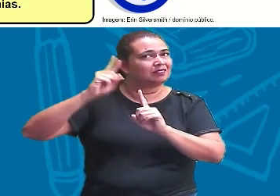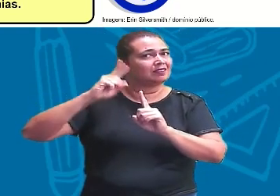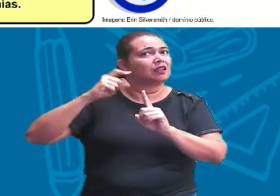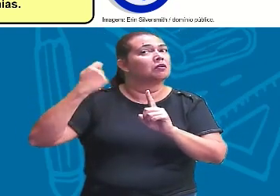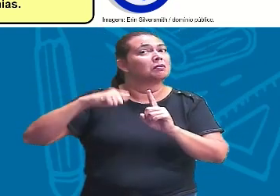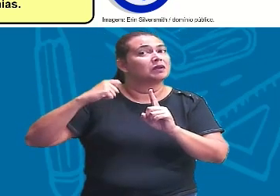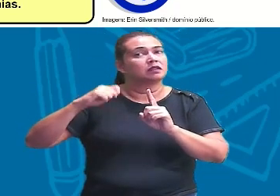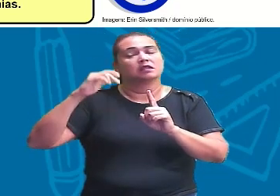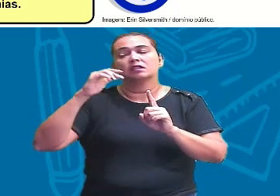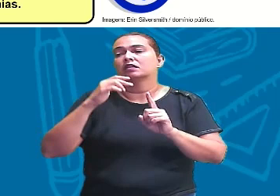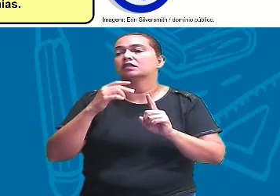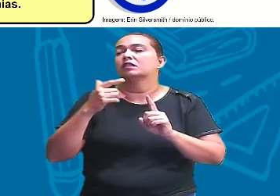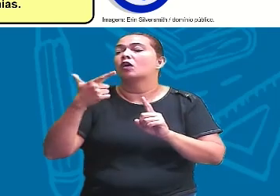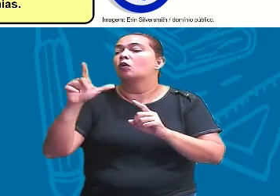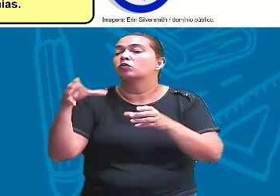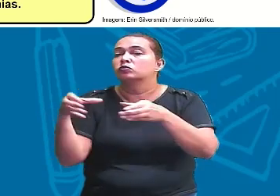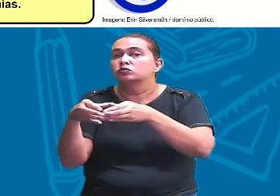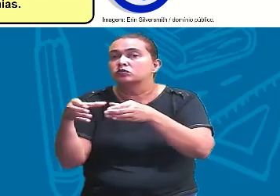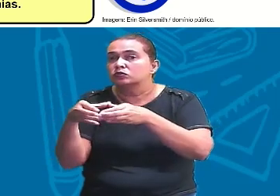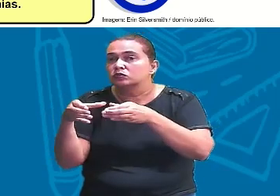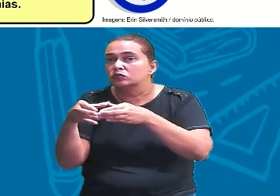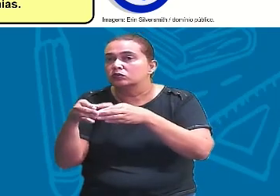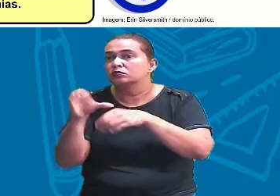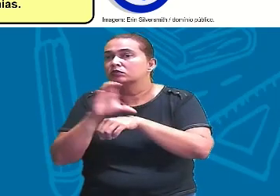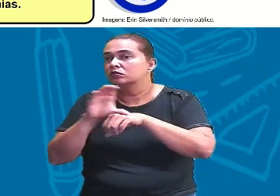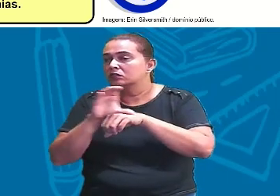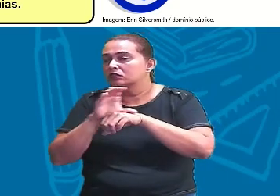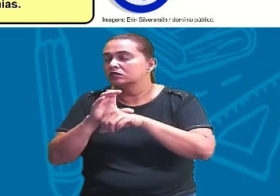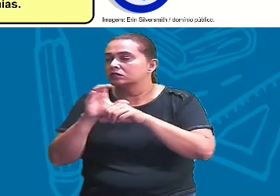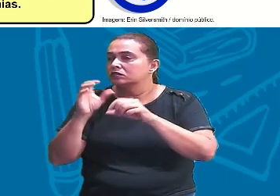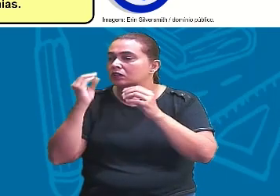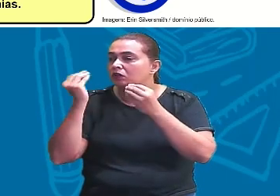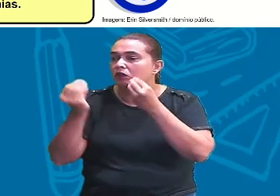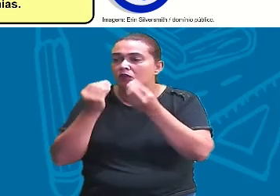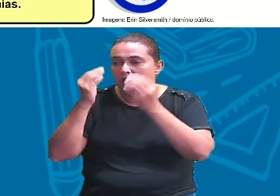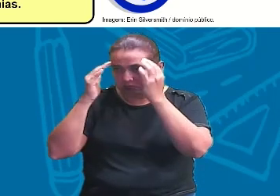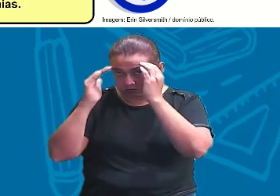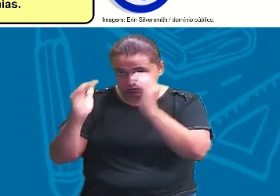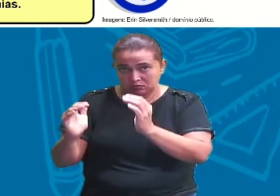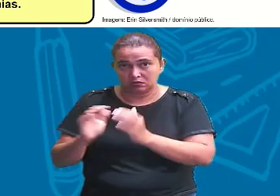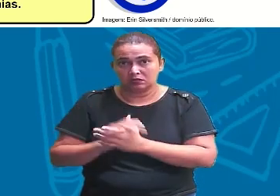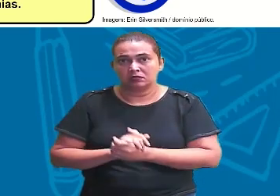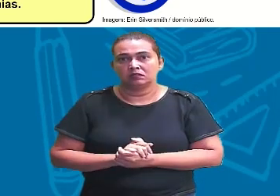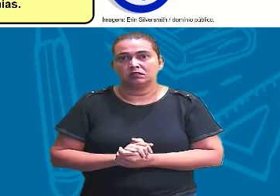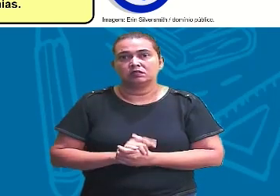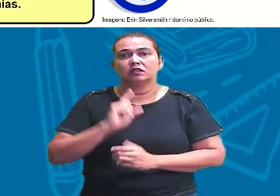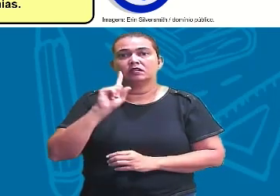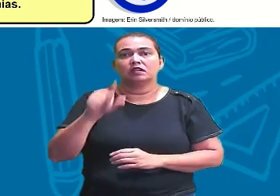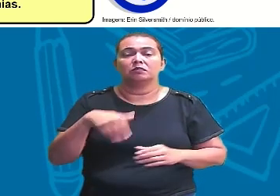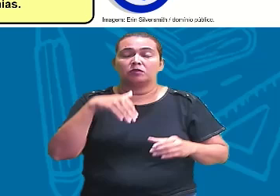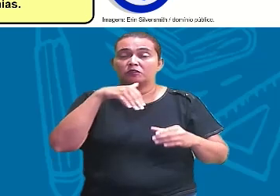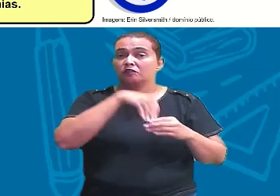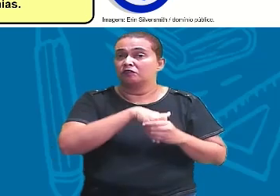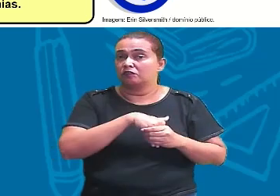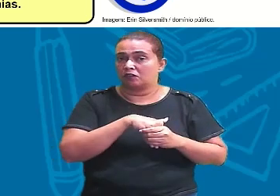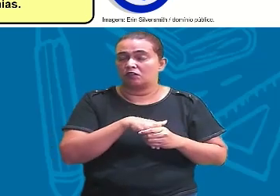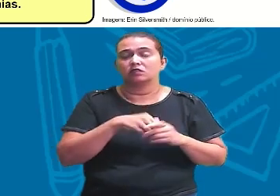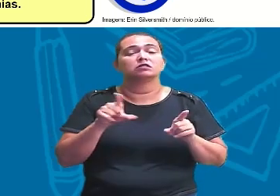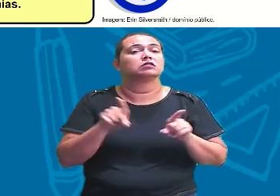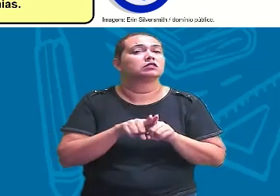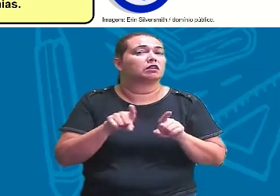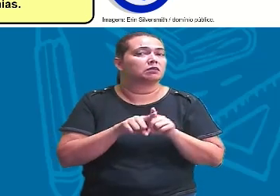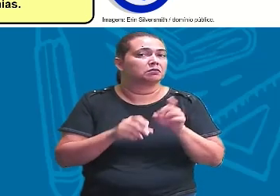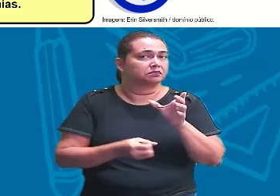ter que obedecer à Constituição. Estabeleceu o voto censitário. O que é o voto censitário?